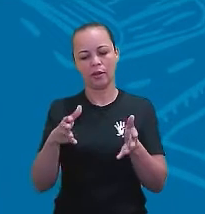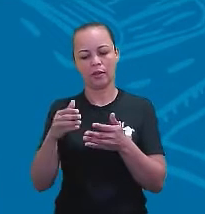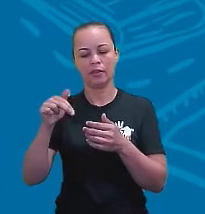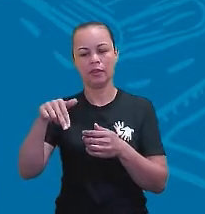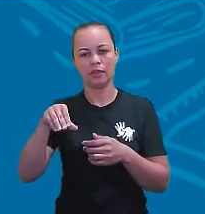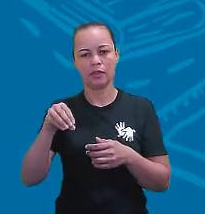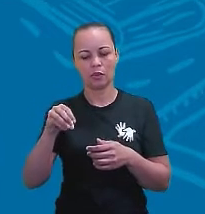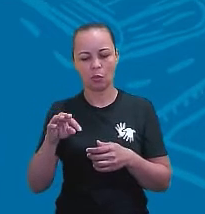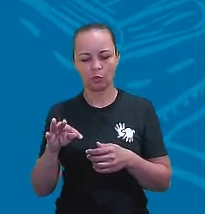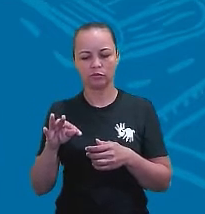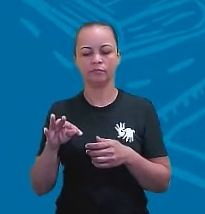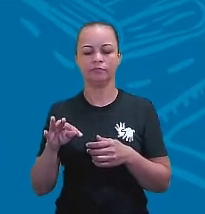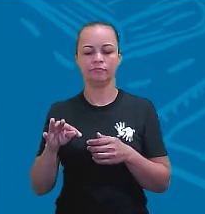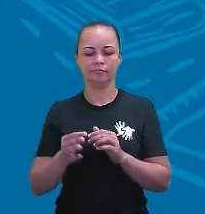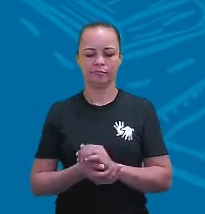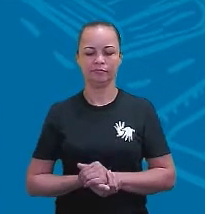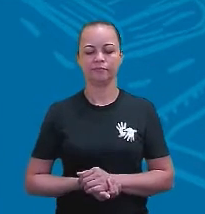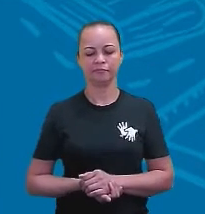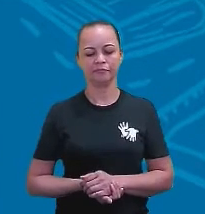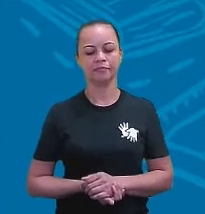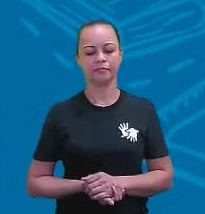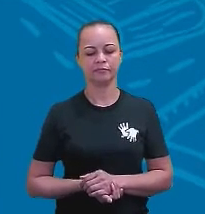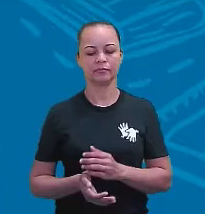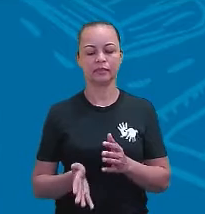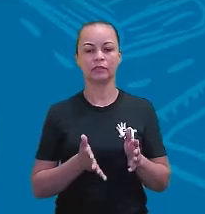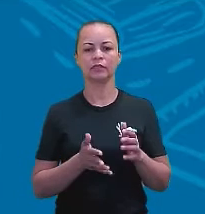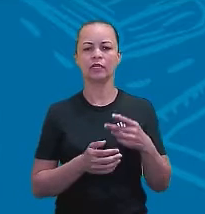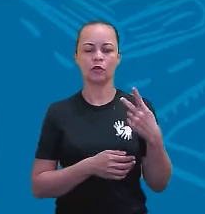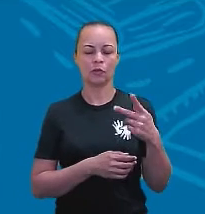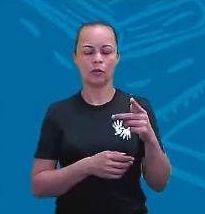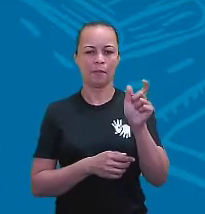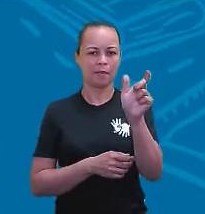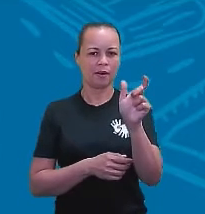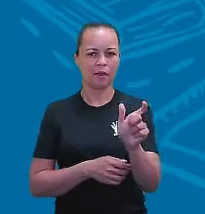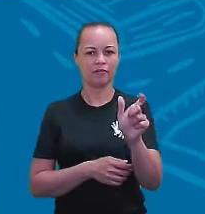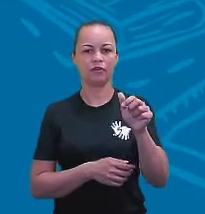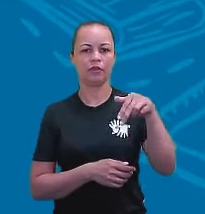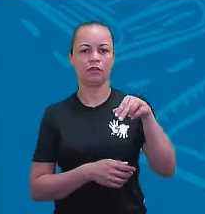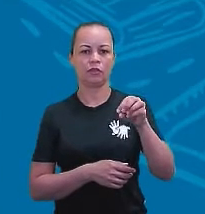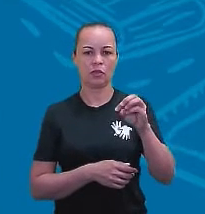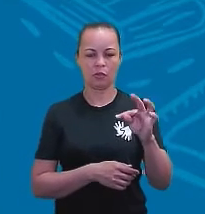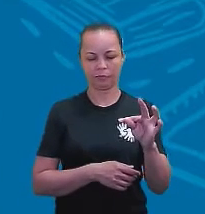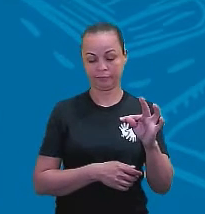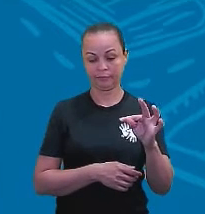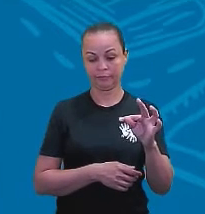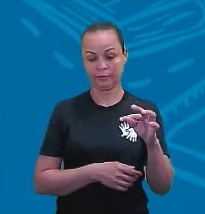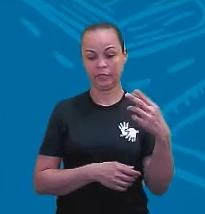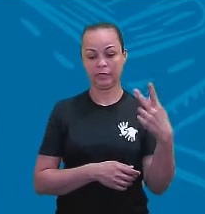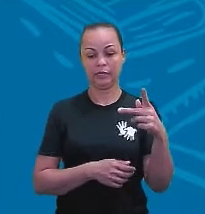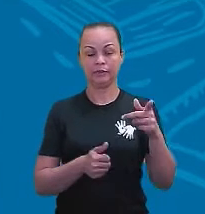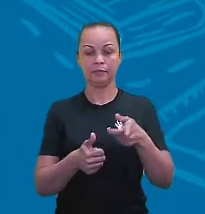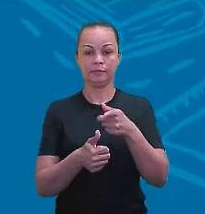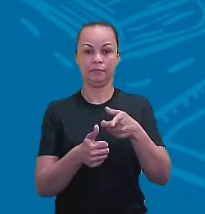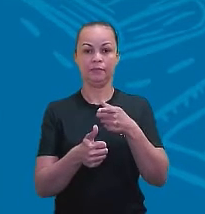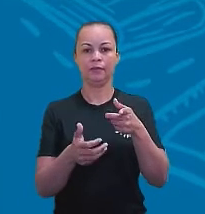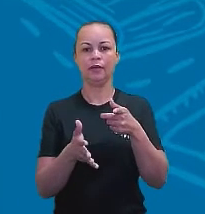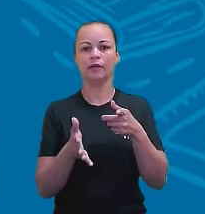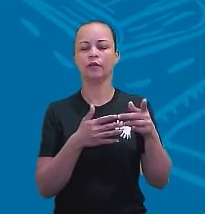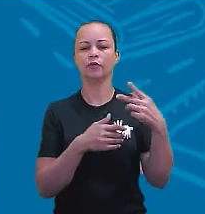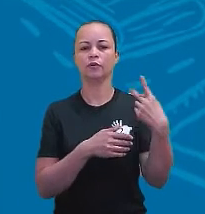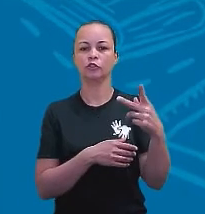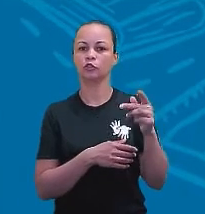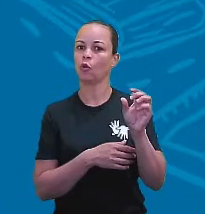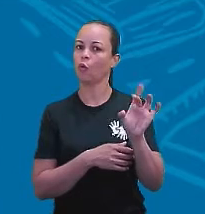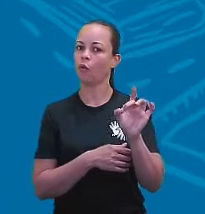I'm not a teacher. E coloca a palavra not. Então, nota que nesse primeiro aí, eu tenho apenas